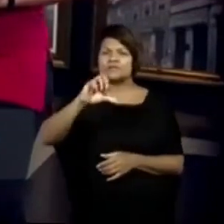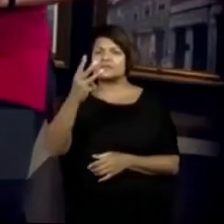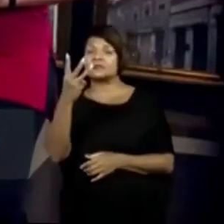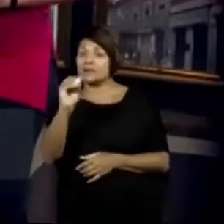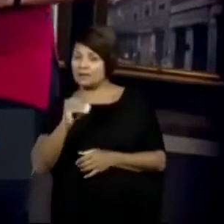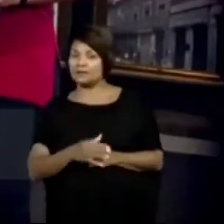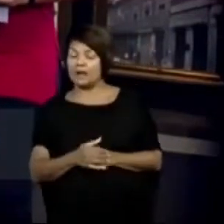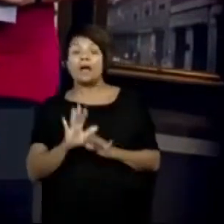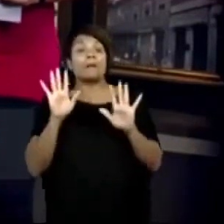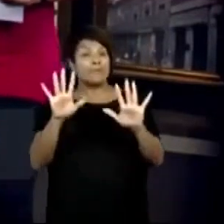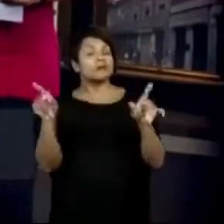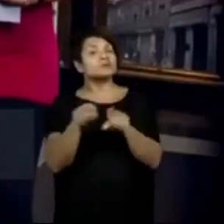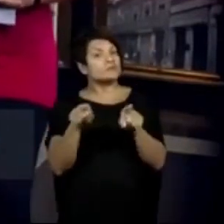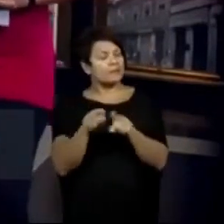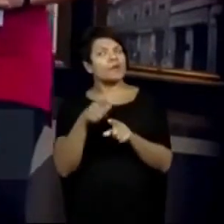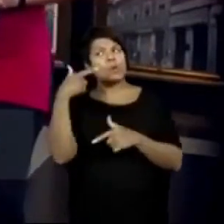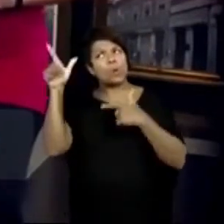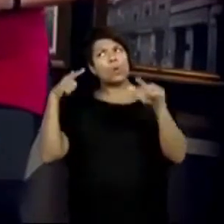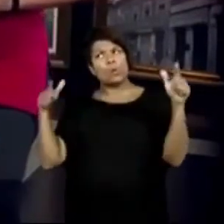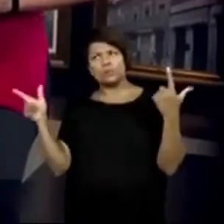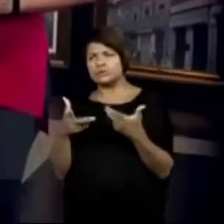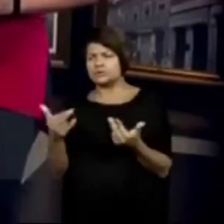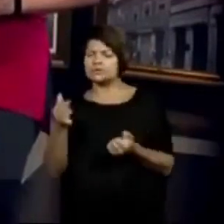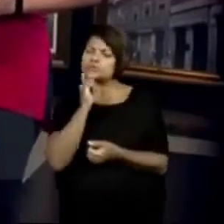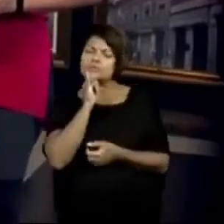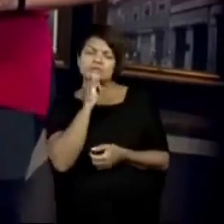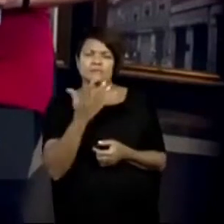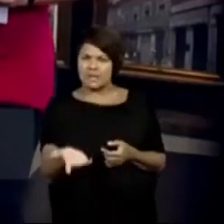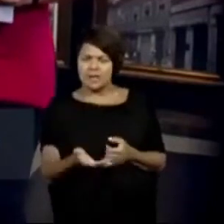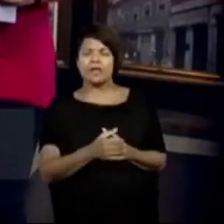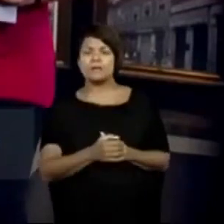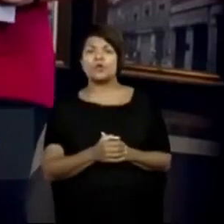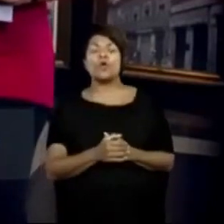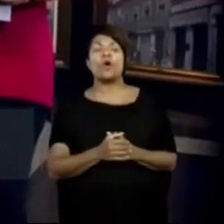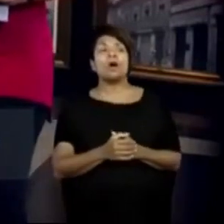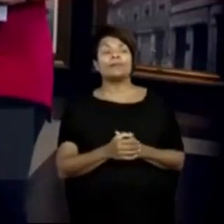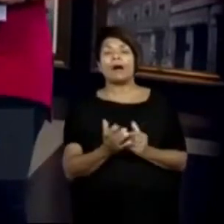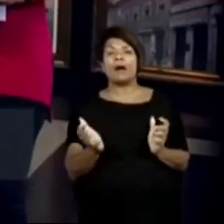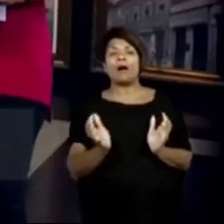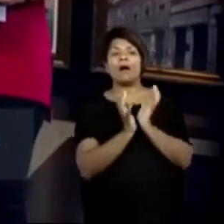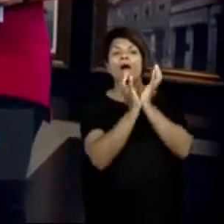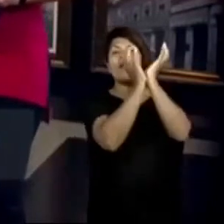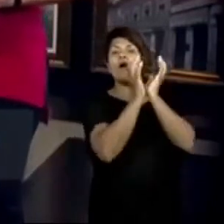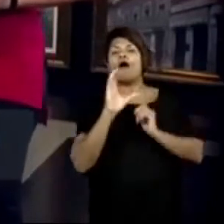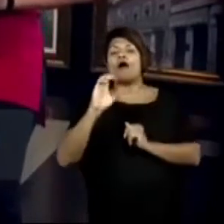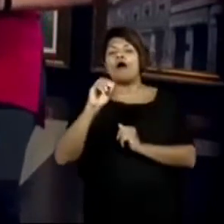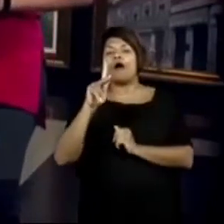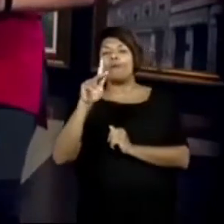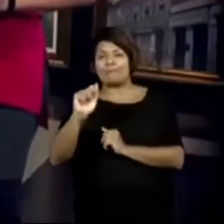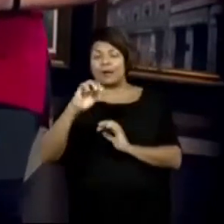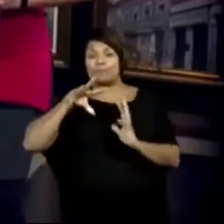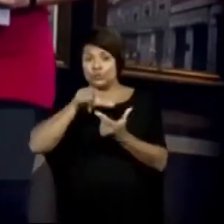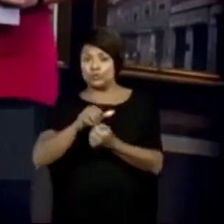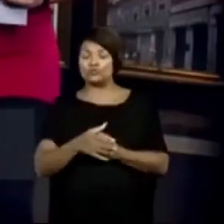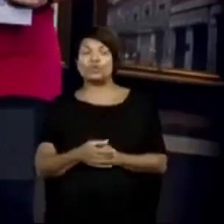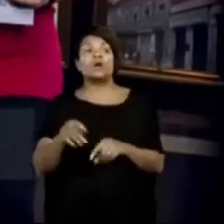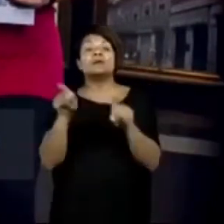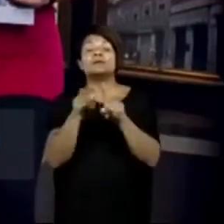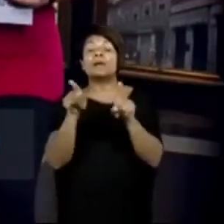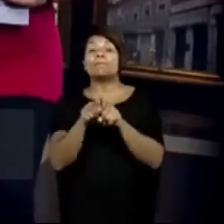mas falaremos também sobre outras coisas, como por exemplo a história ali da Copa do Mundo, as habilidades